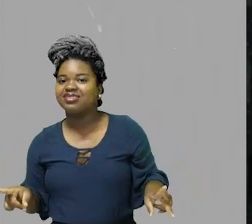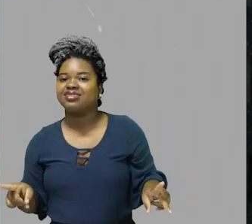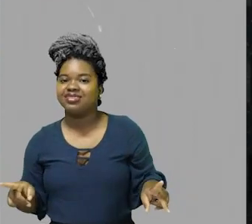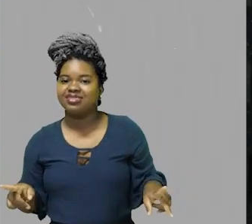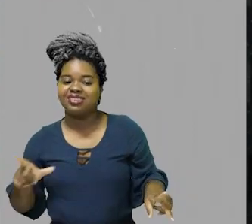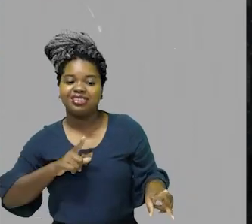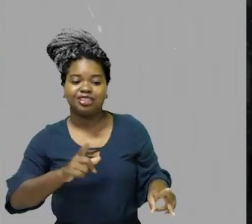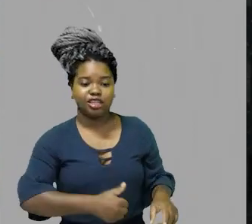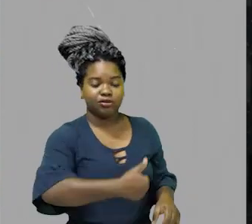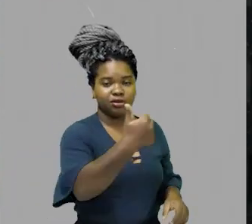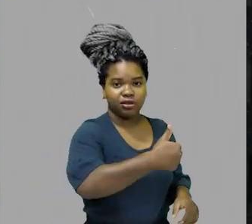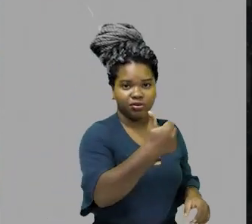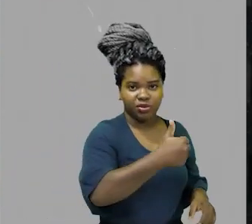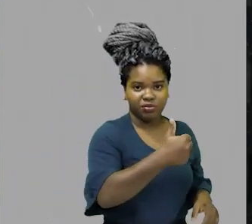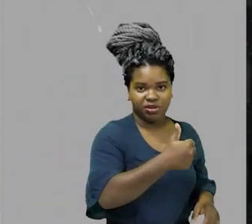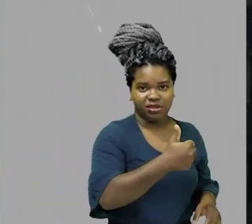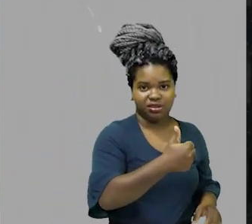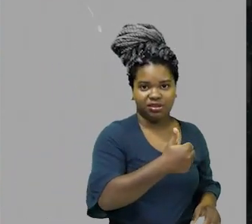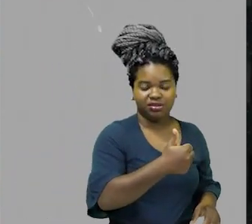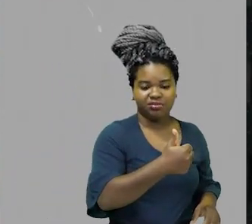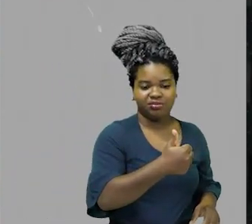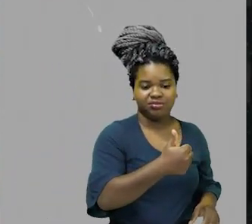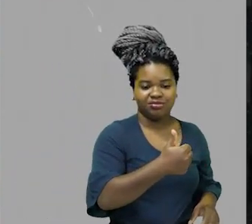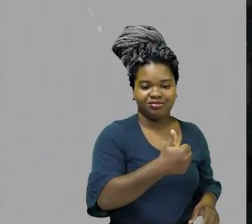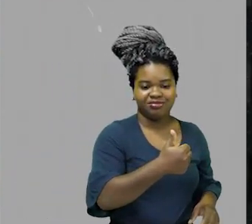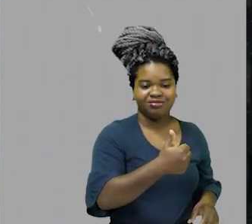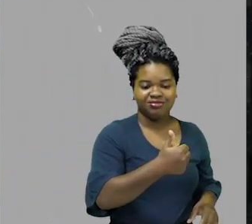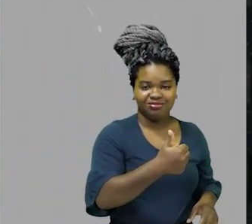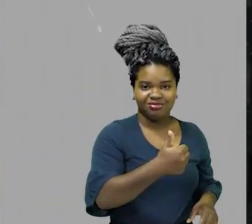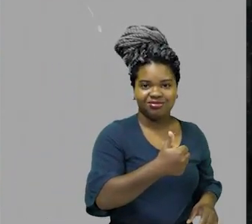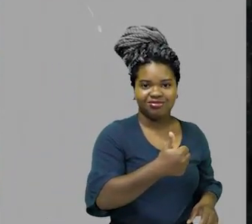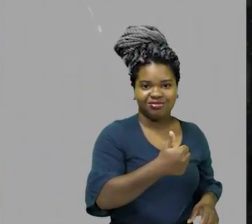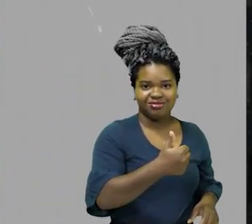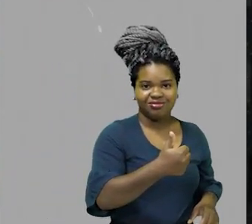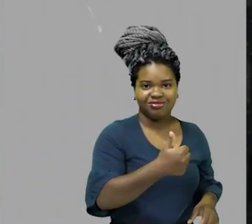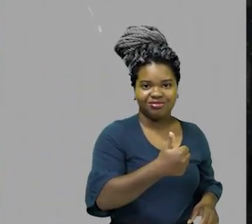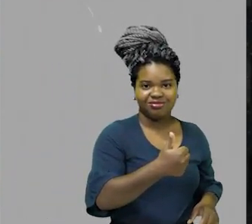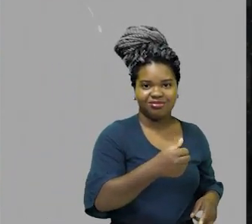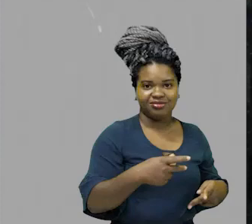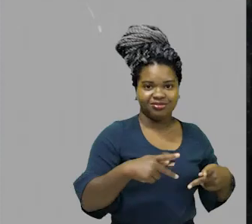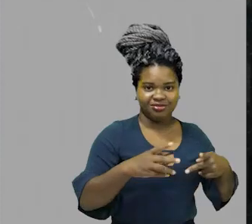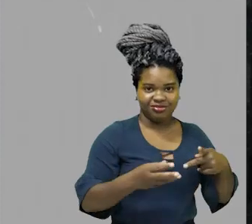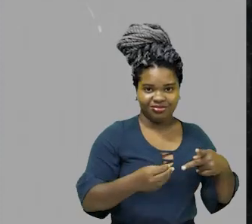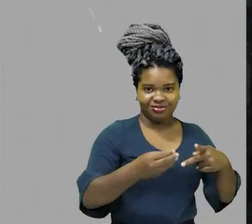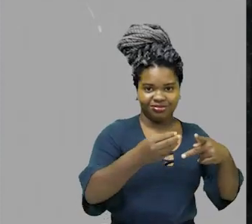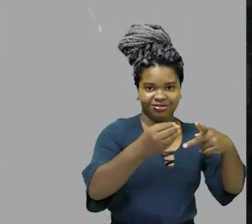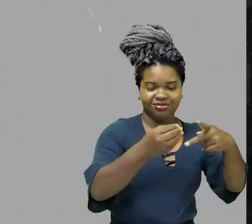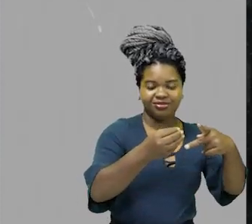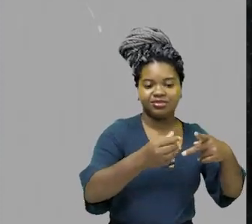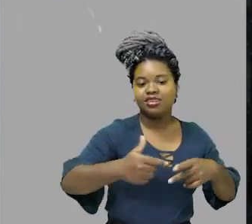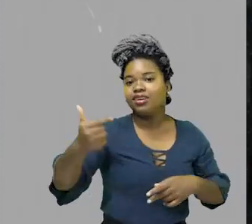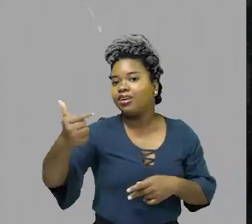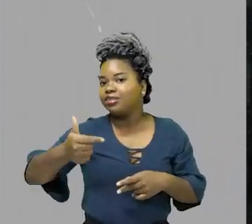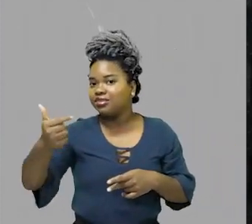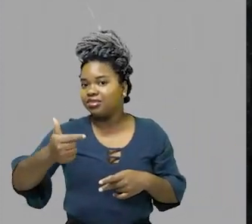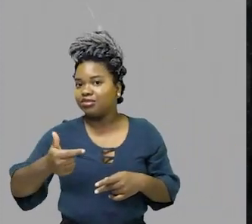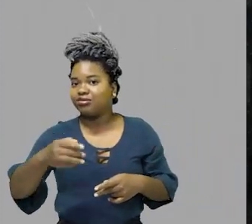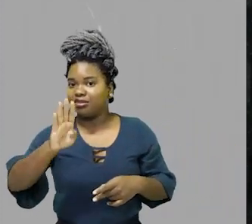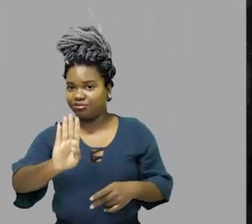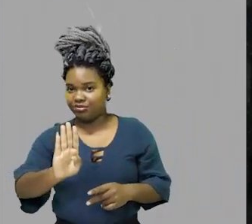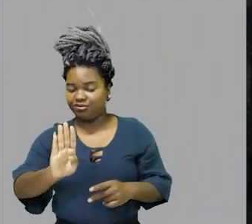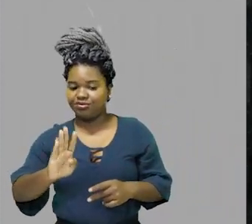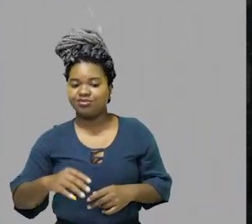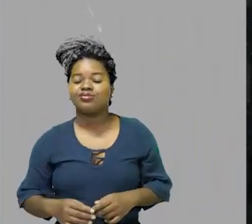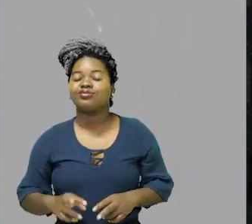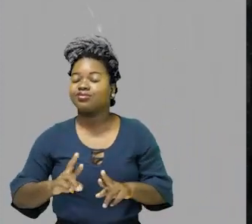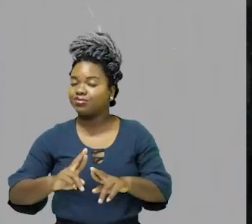uma proteína A, que vai ser resultante desse primeiro RNA mensageiro, uma proteína B, que também